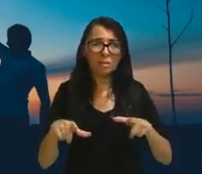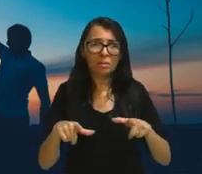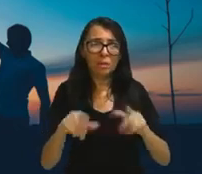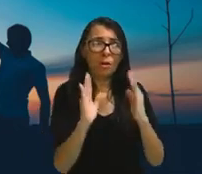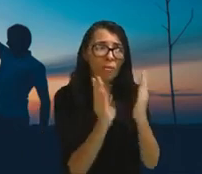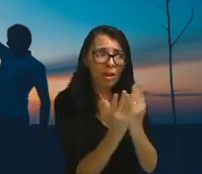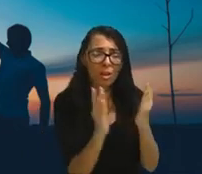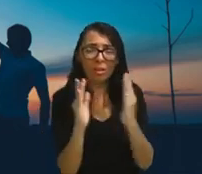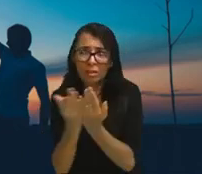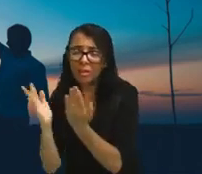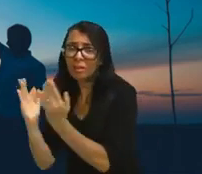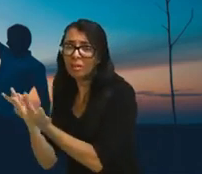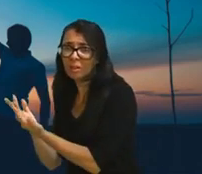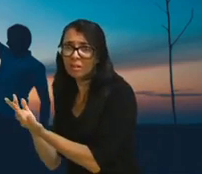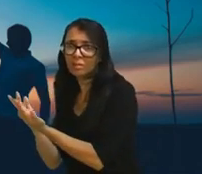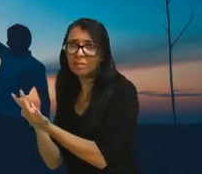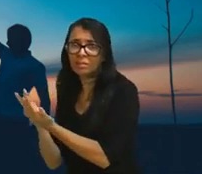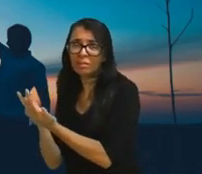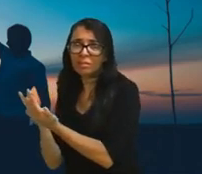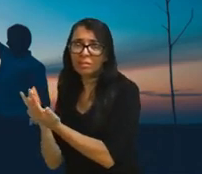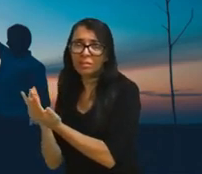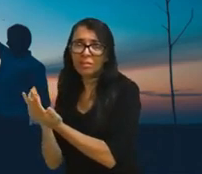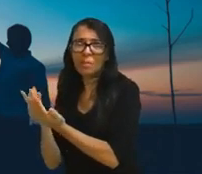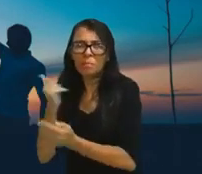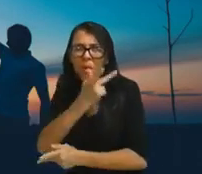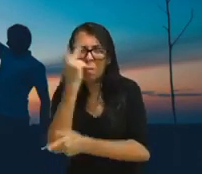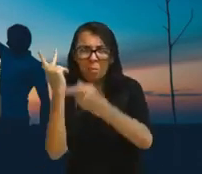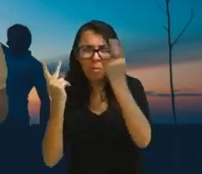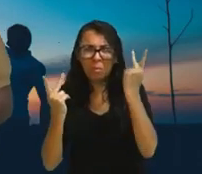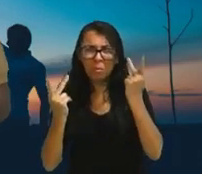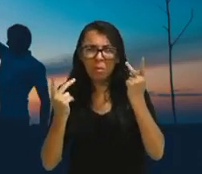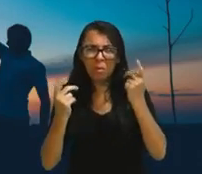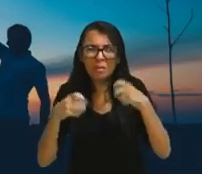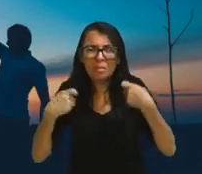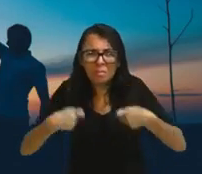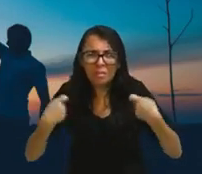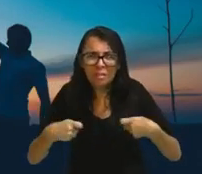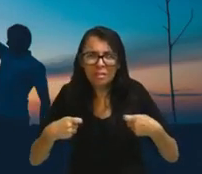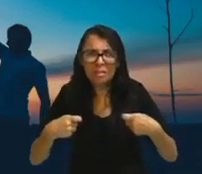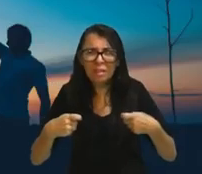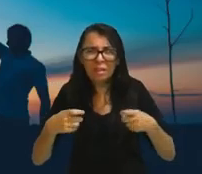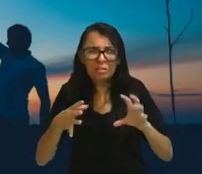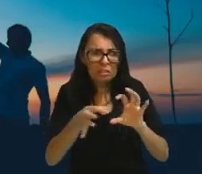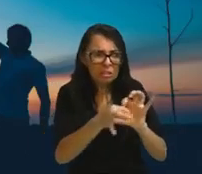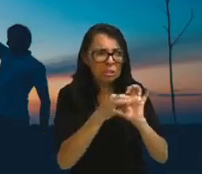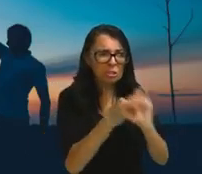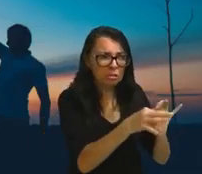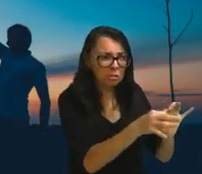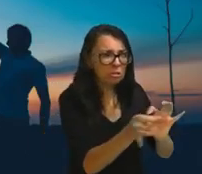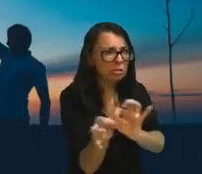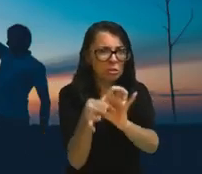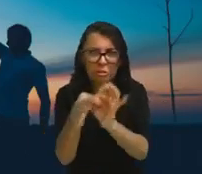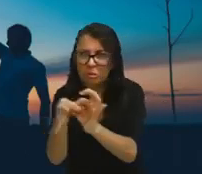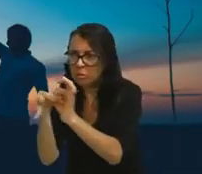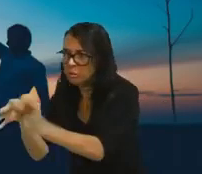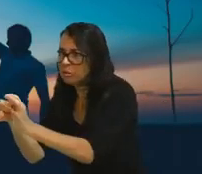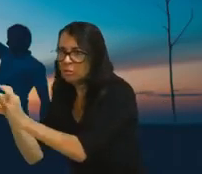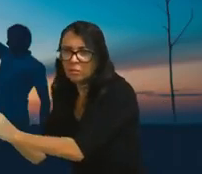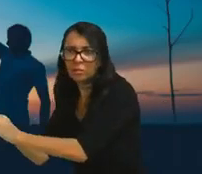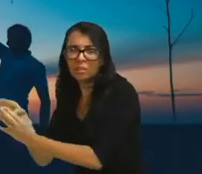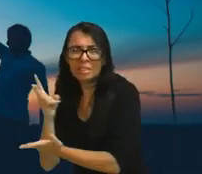têm sido assolados nesse período? Quantos feminicídios nós temos presenciado e aumentando todos os